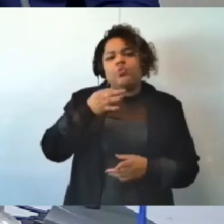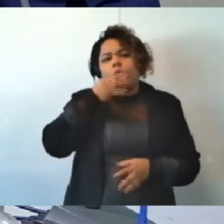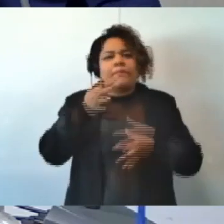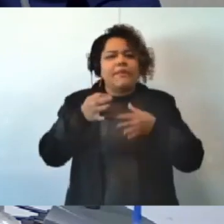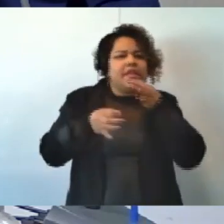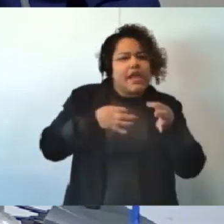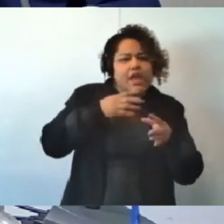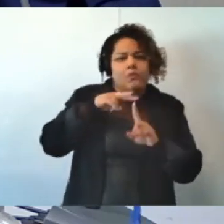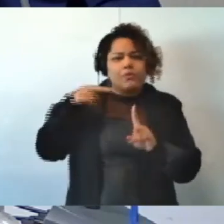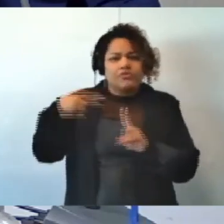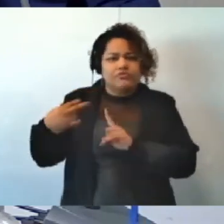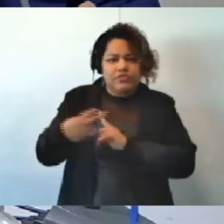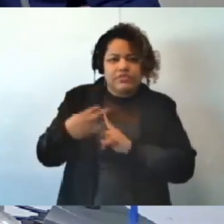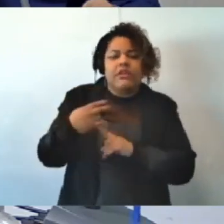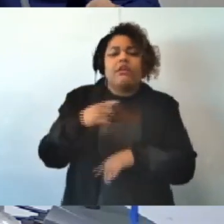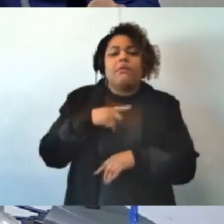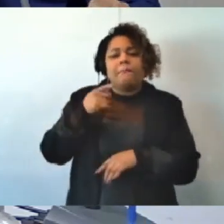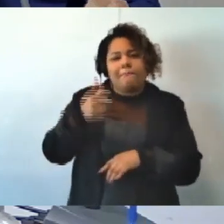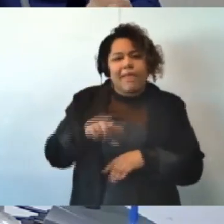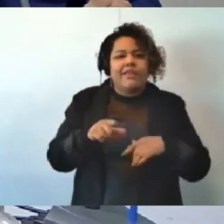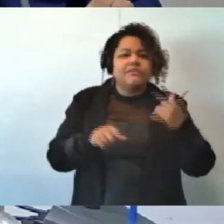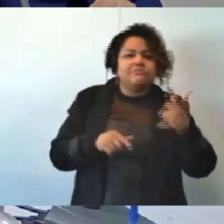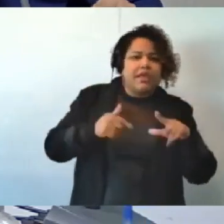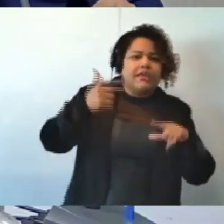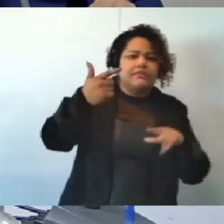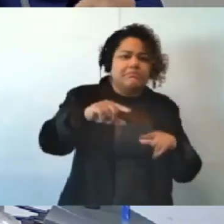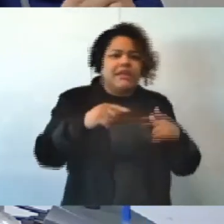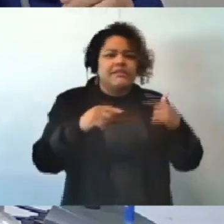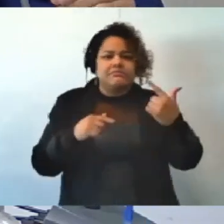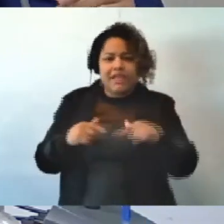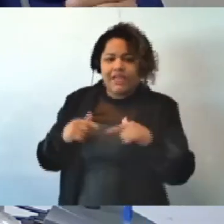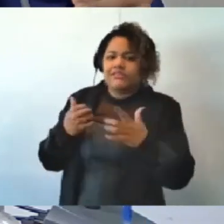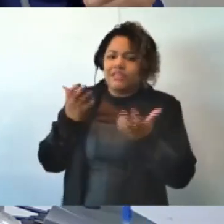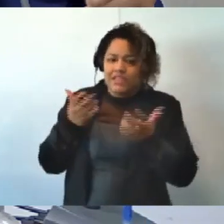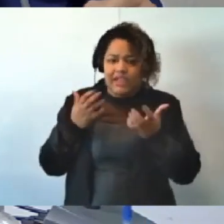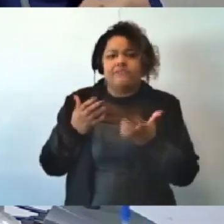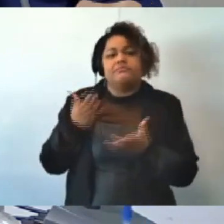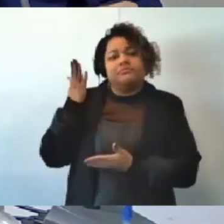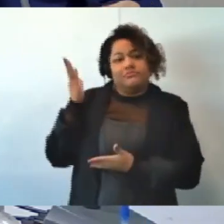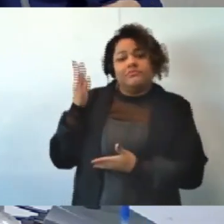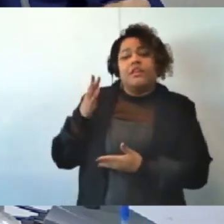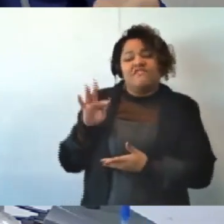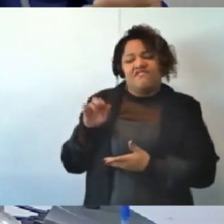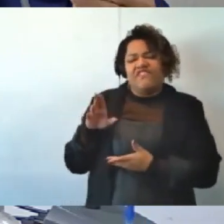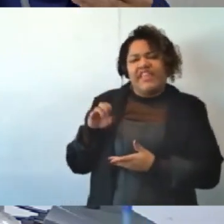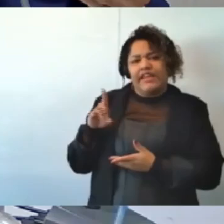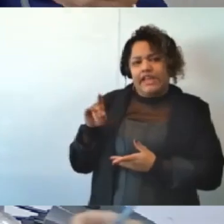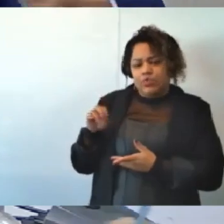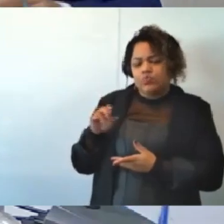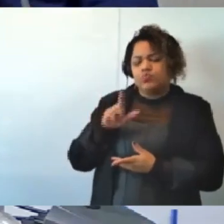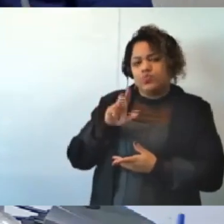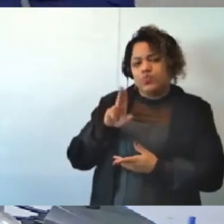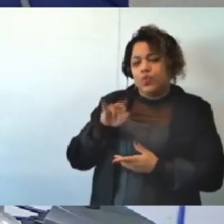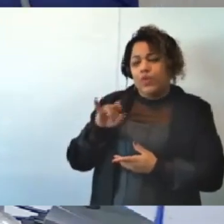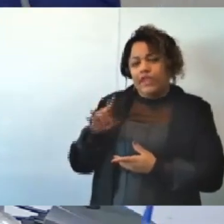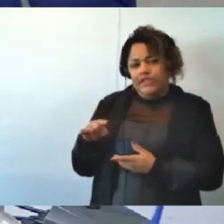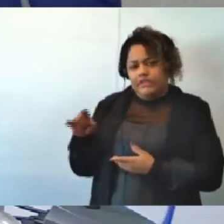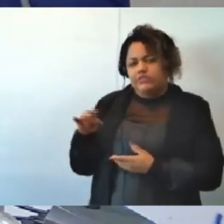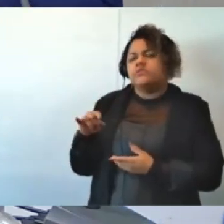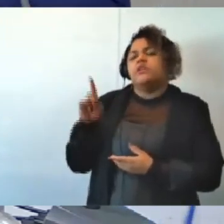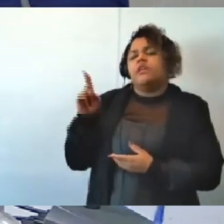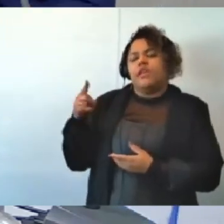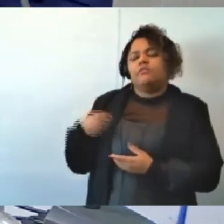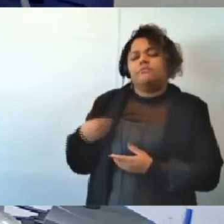pessoa que quer discutir ainda, que o Fernando está aqui ainda, viu, gente? O Luiz Fernando está aqui ainda nos ouvindo, tá? E